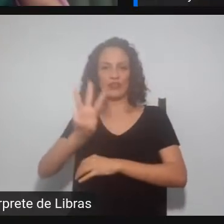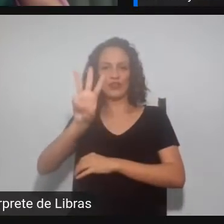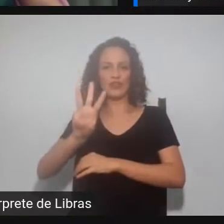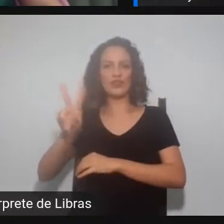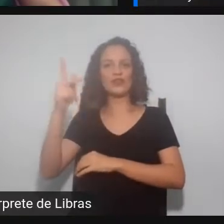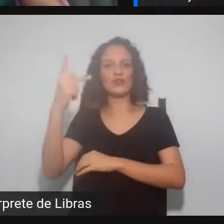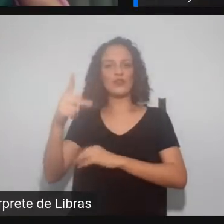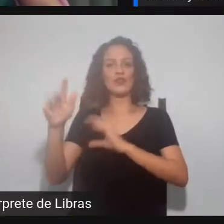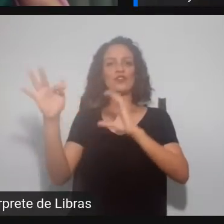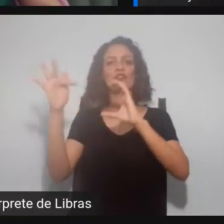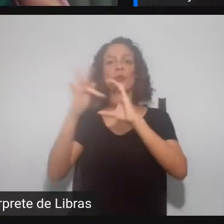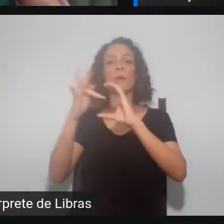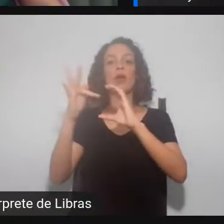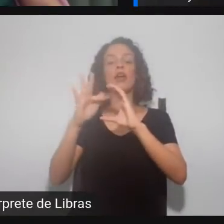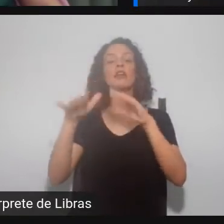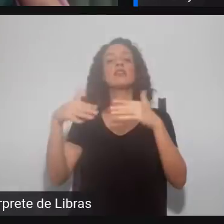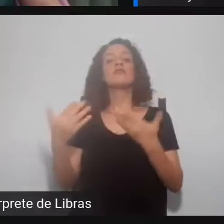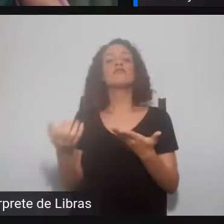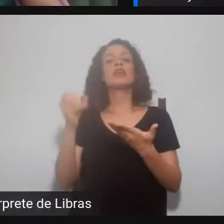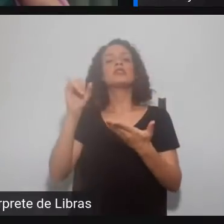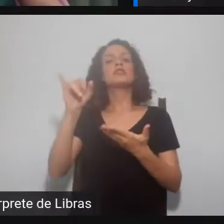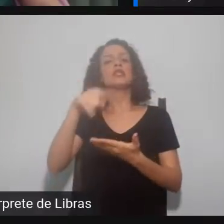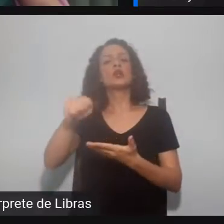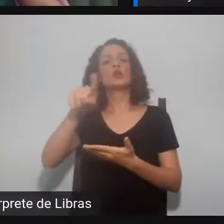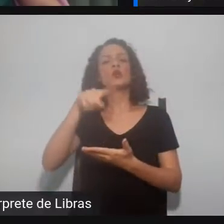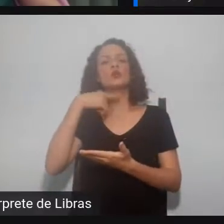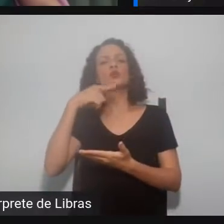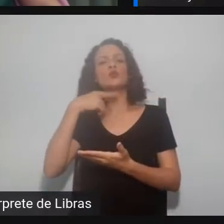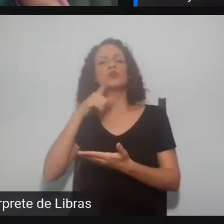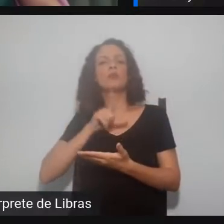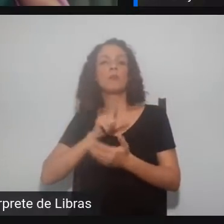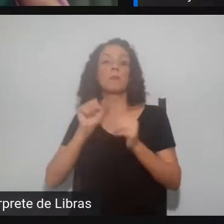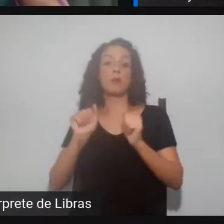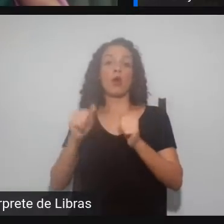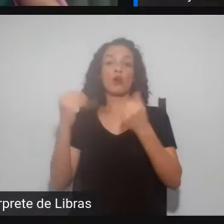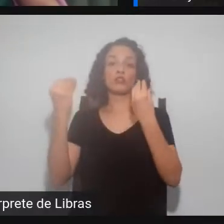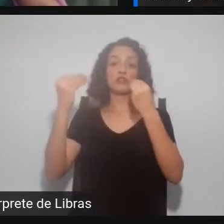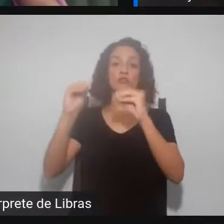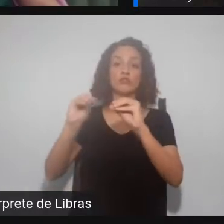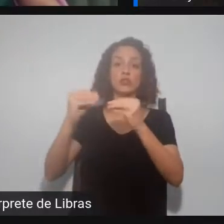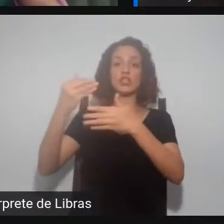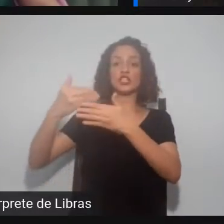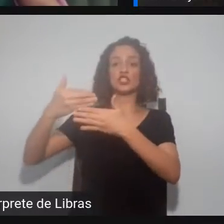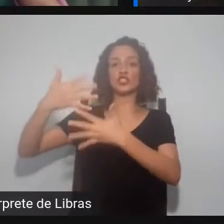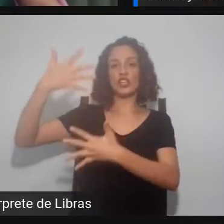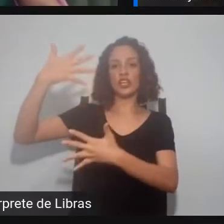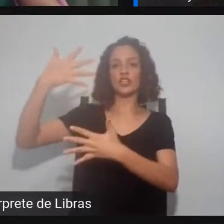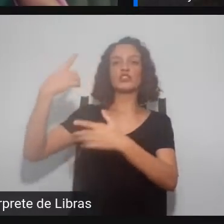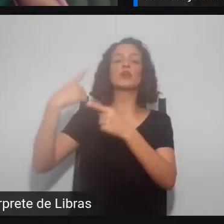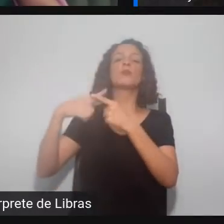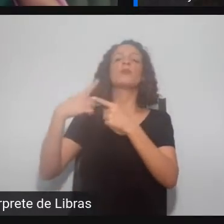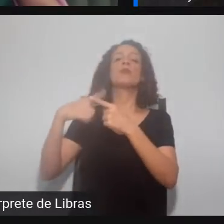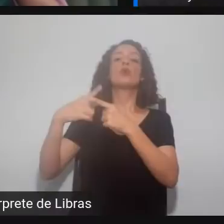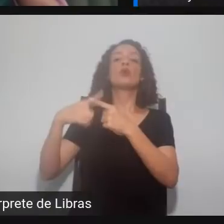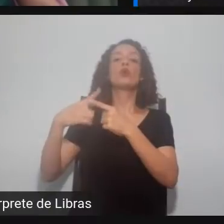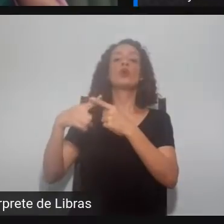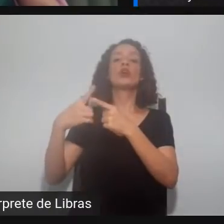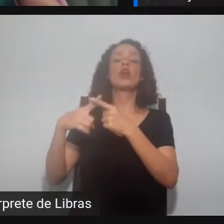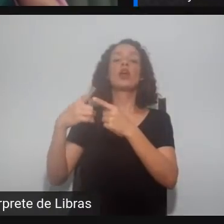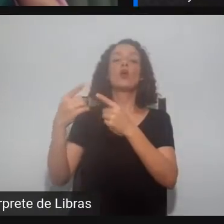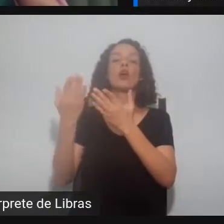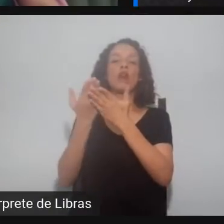vocês tiverem perguntas também, vocês podem colocar no chat, que no final a gente vai ter um tempo para essas